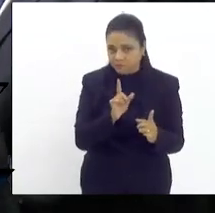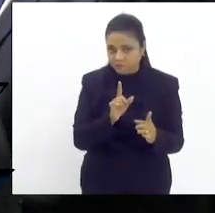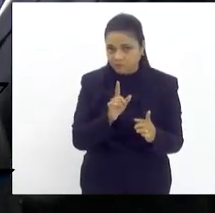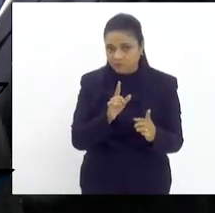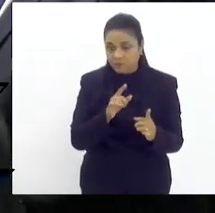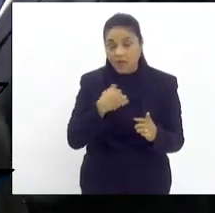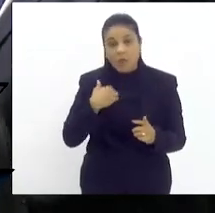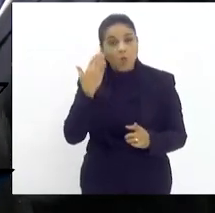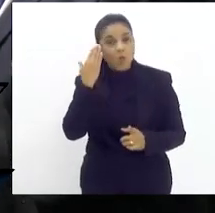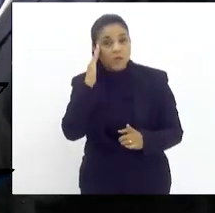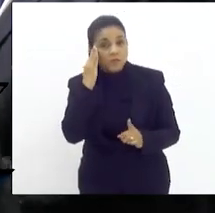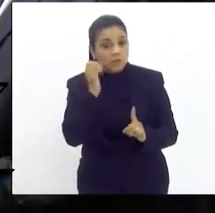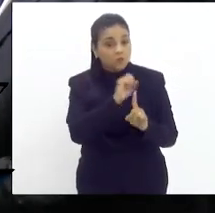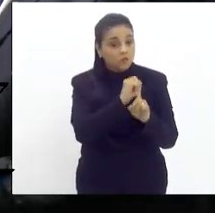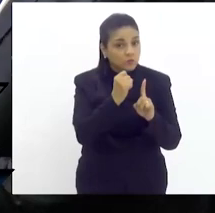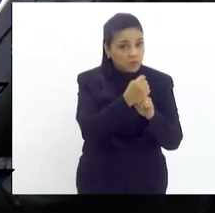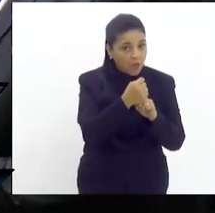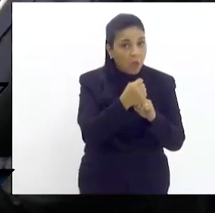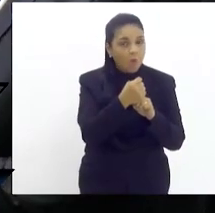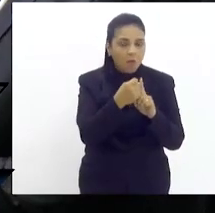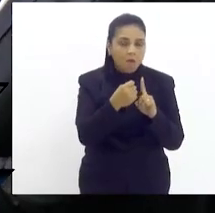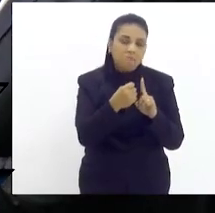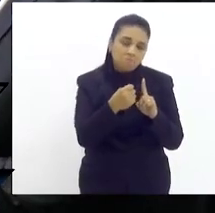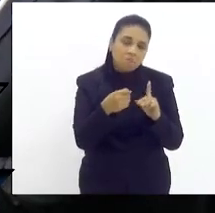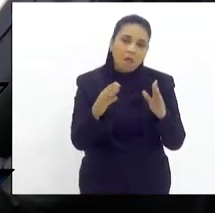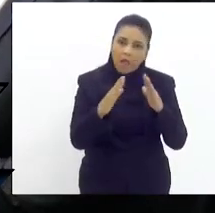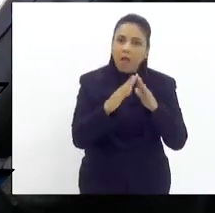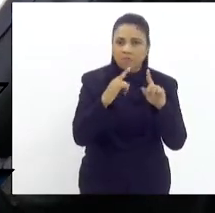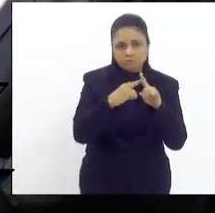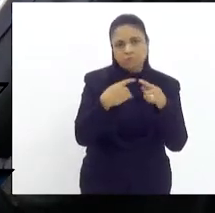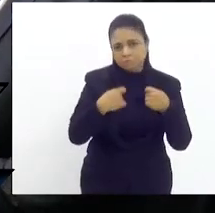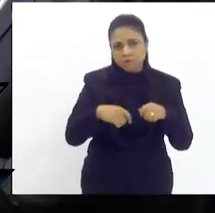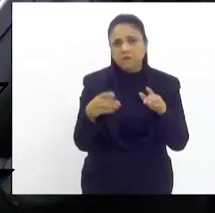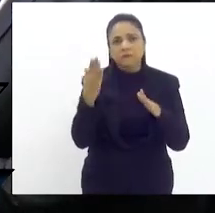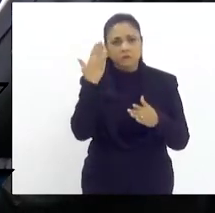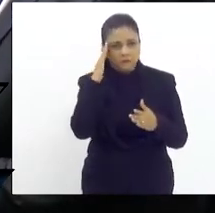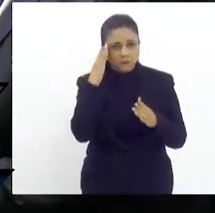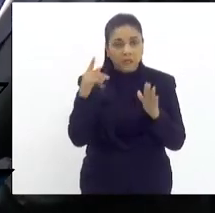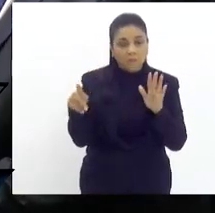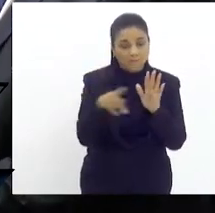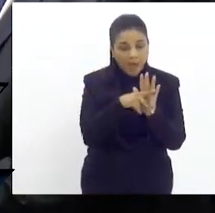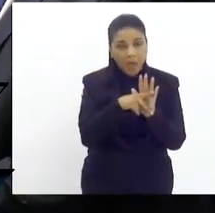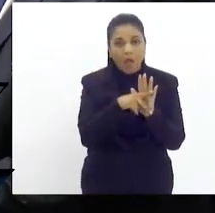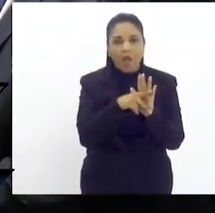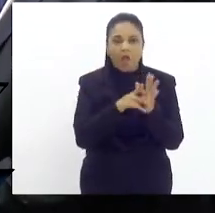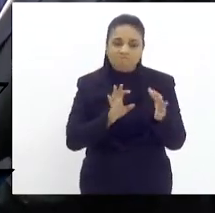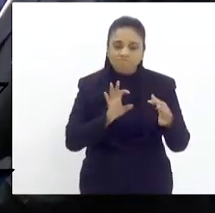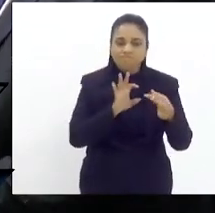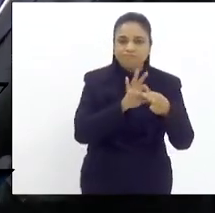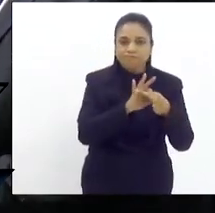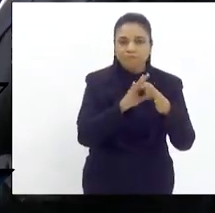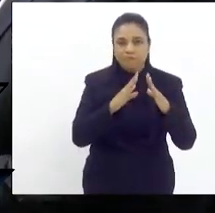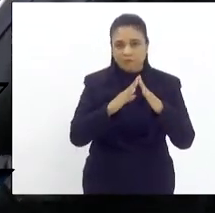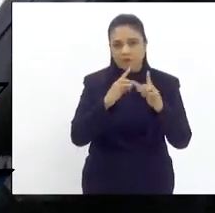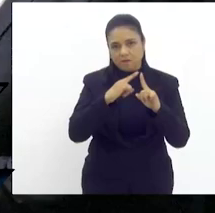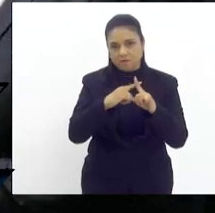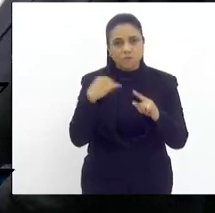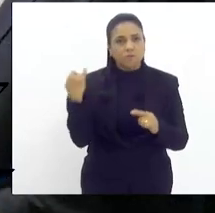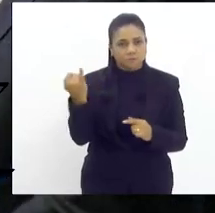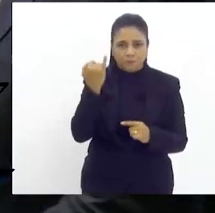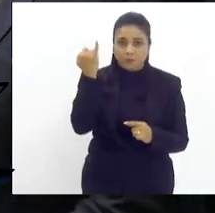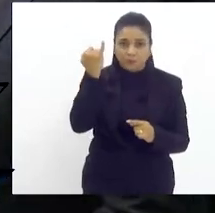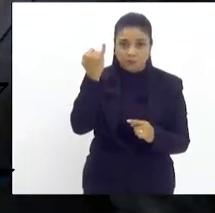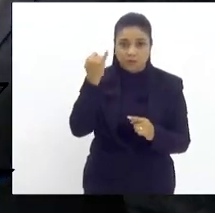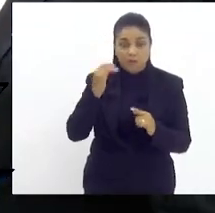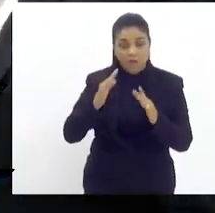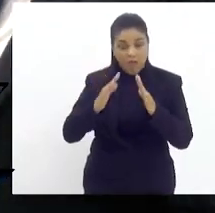entender o social faz parte da igreja inclusive o social ela é um braço importantíssimo da igreja e a igreja ela não